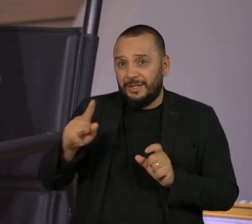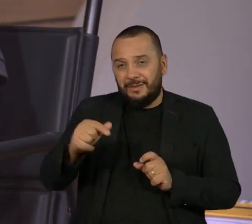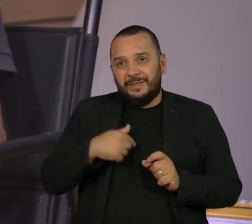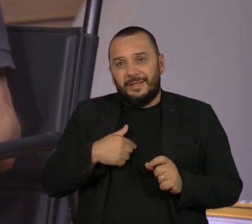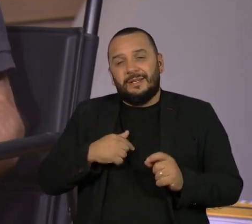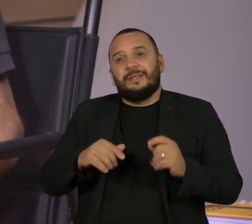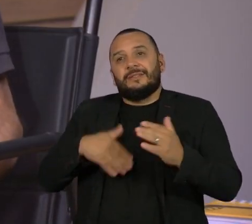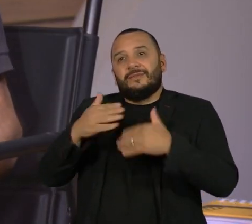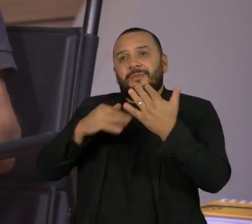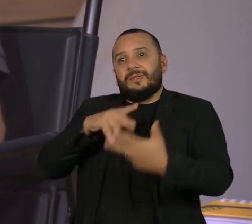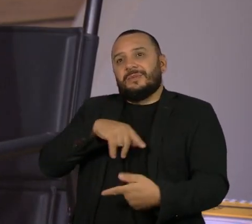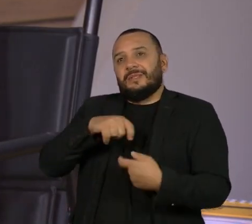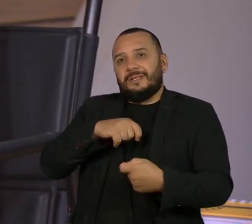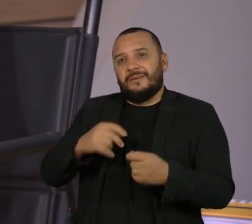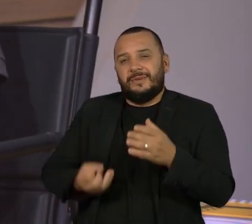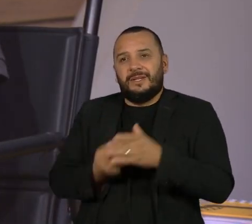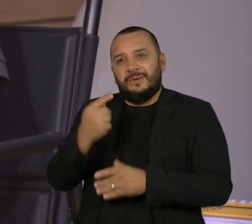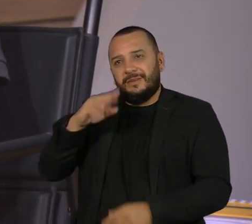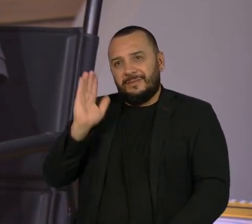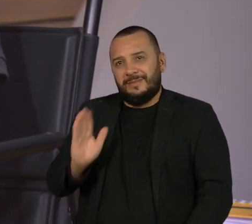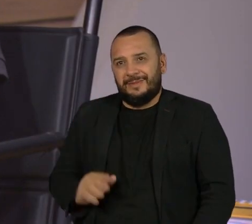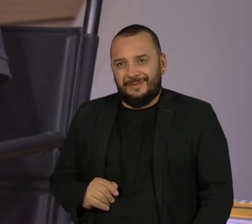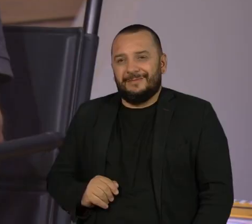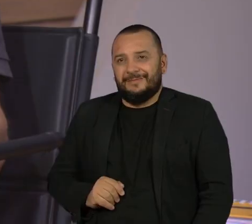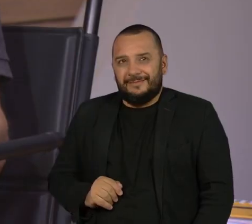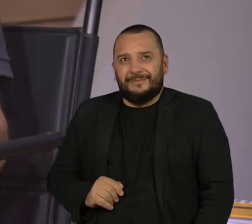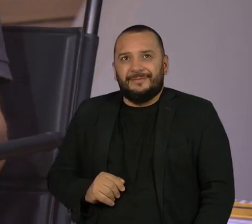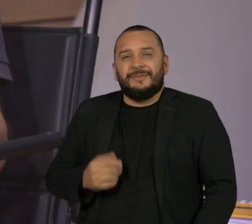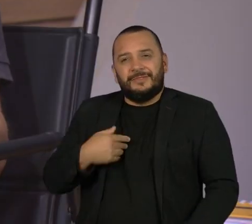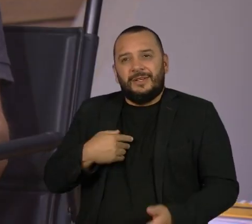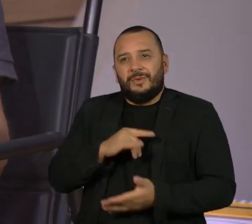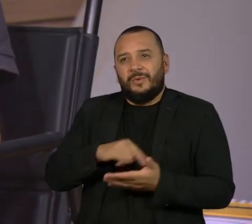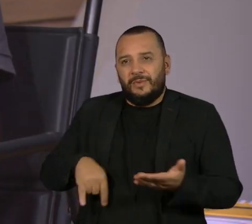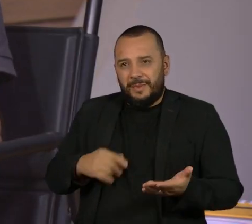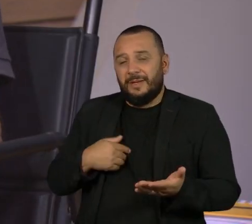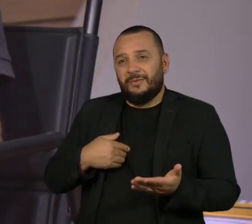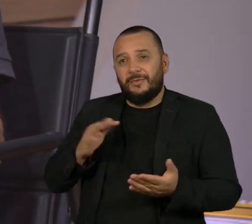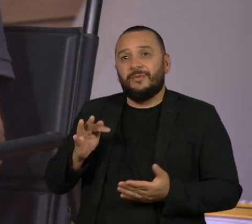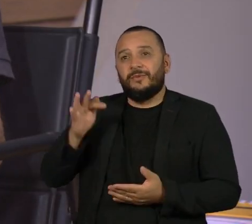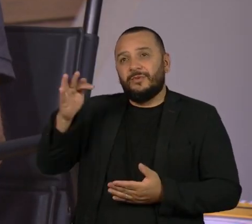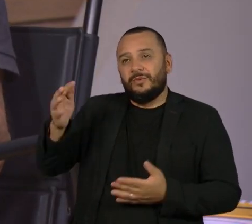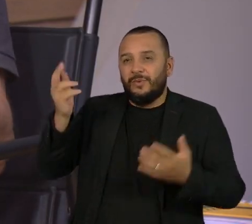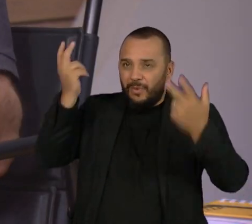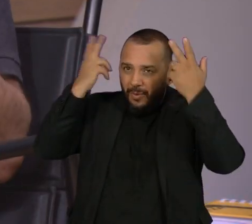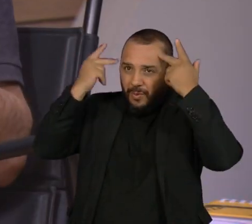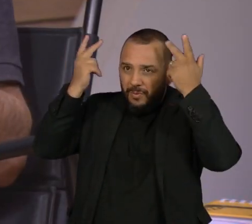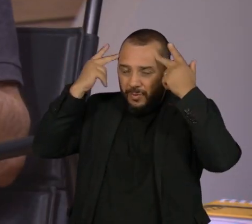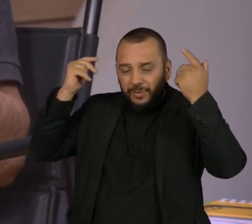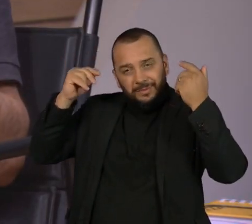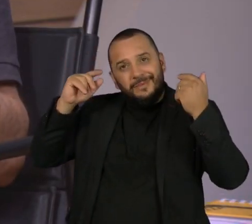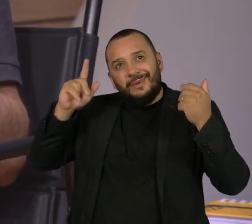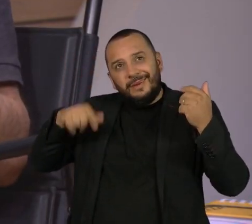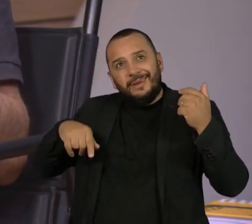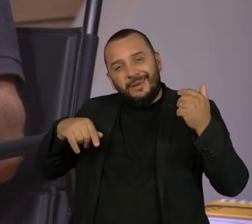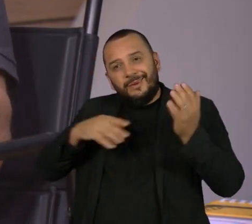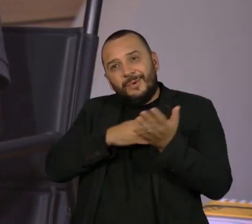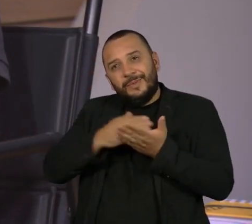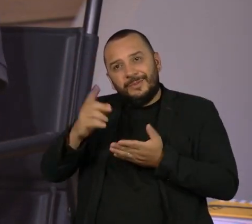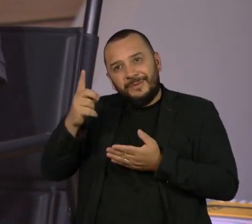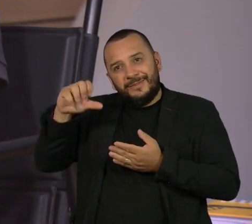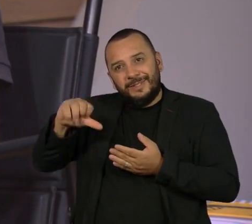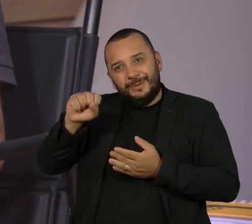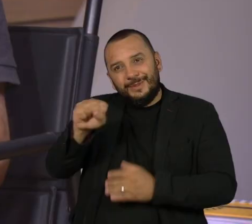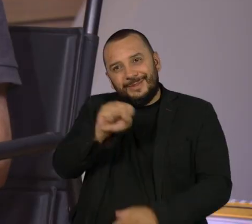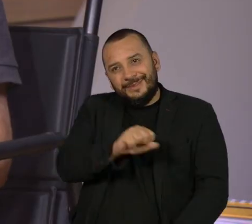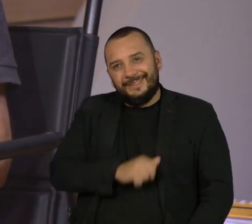desenvolvimento sustentável, que nasceu no Brasil, no documento Nosso Futuro Comum, que foi uma das bases, ele só vem em 88, logo